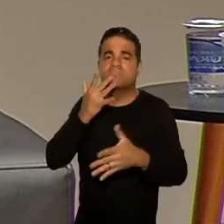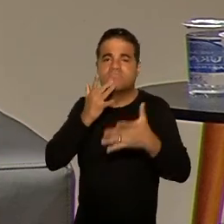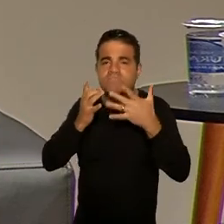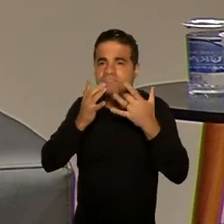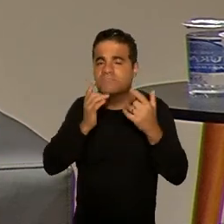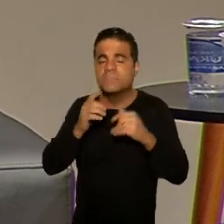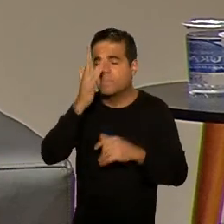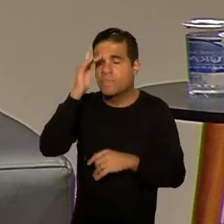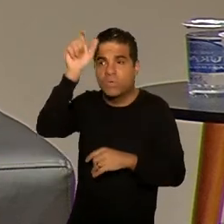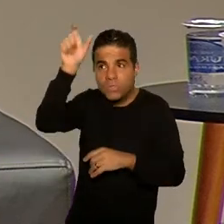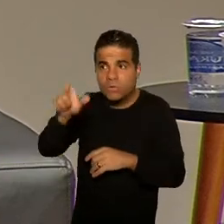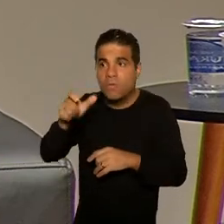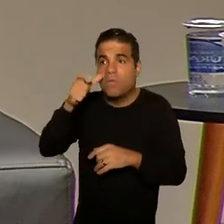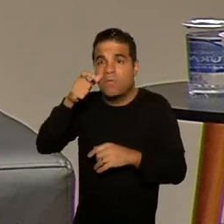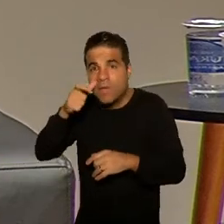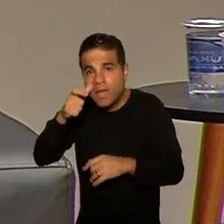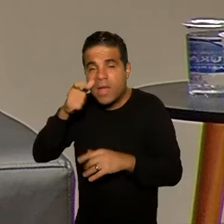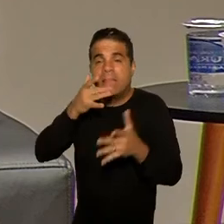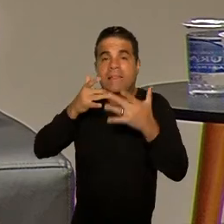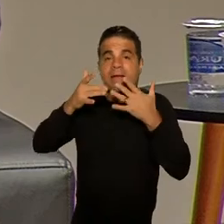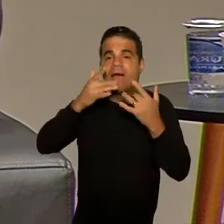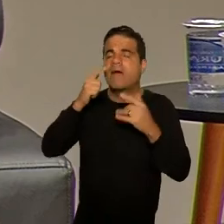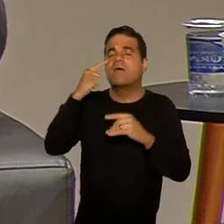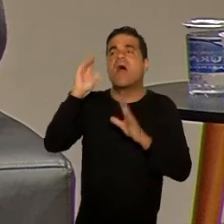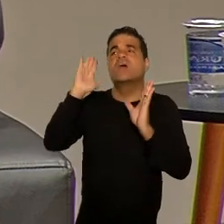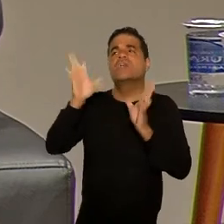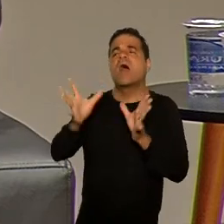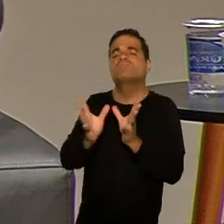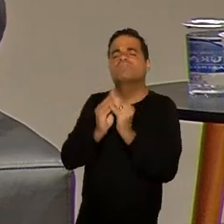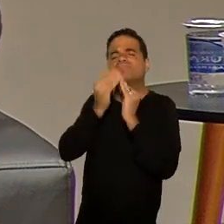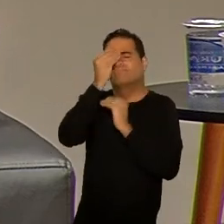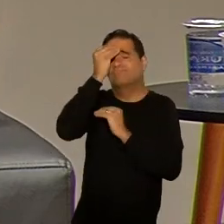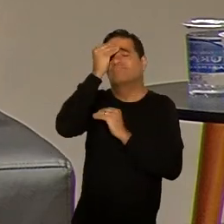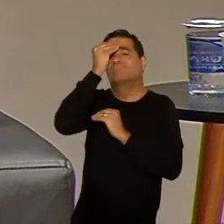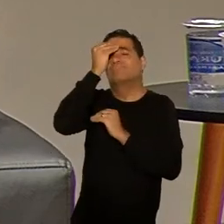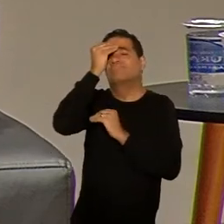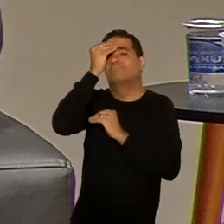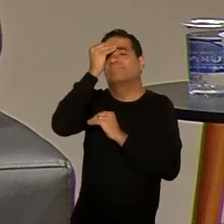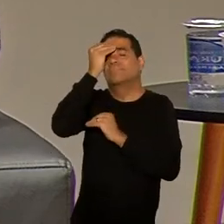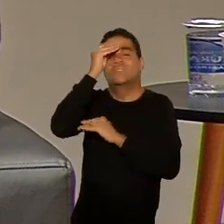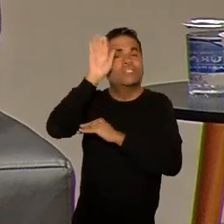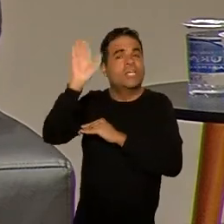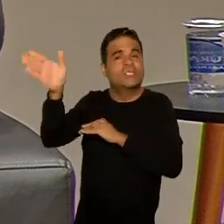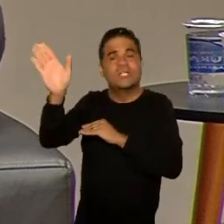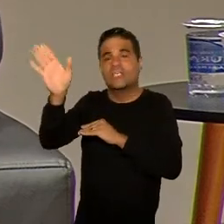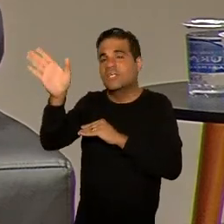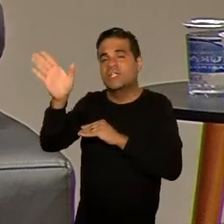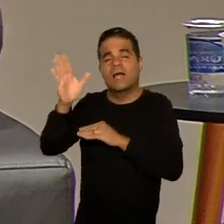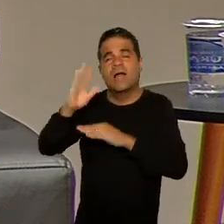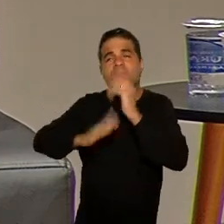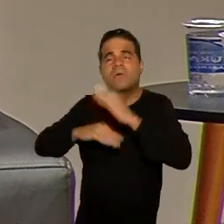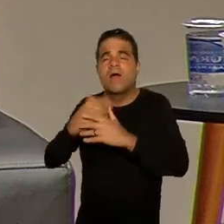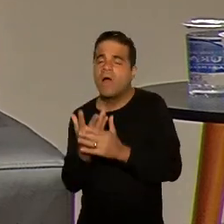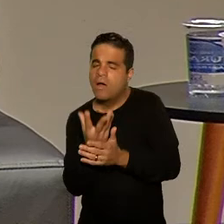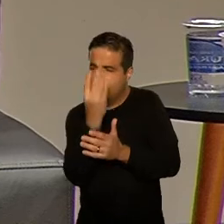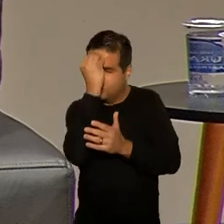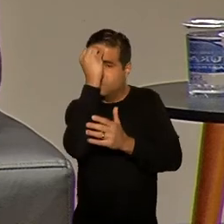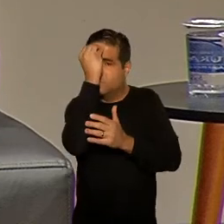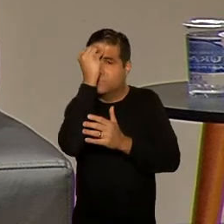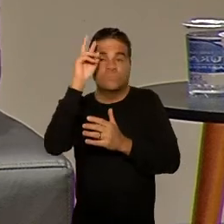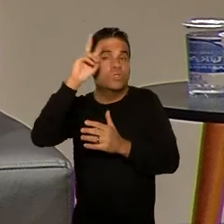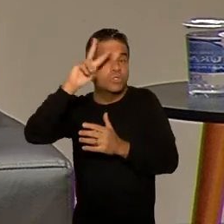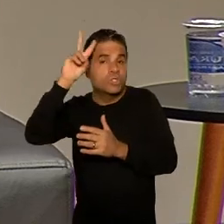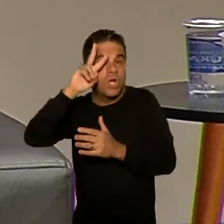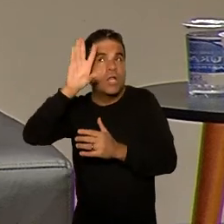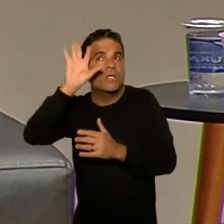até porque a pessoa quando está assistindo a uma peça ela já está poetizando Ela já está constituindo uma